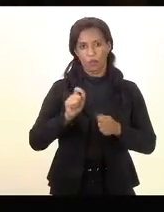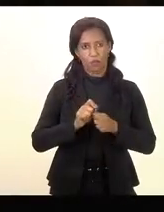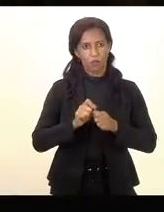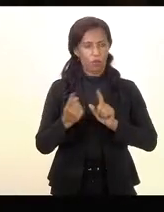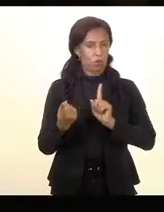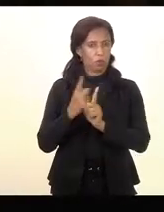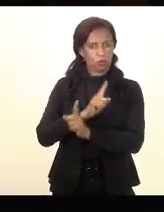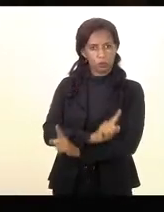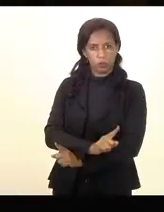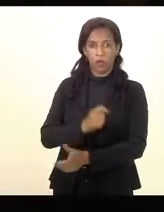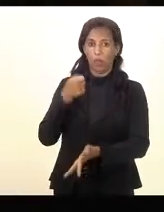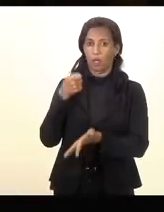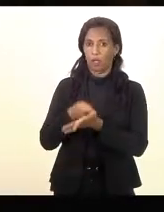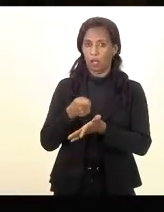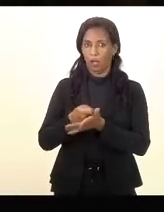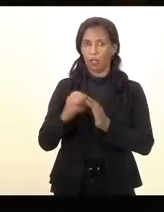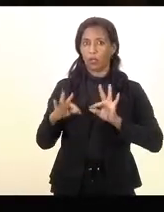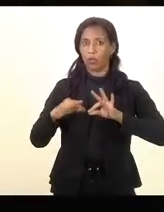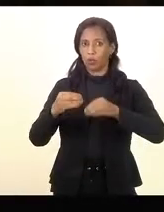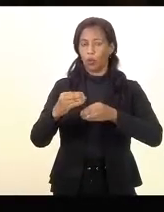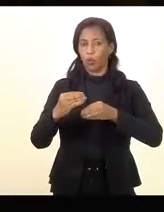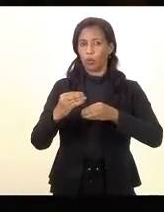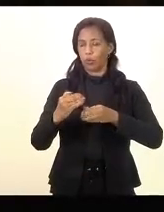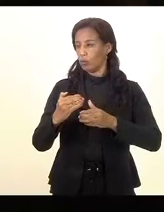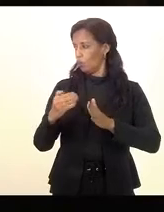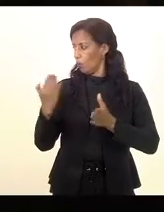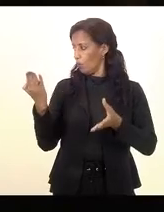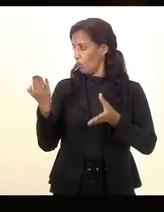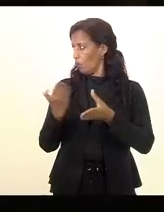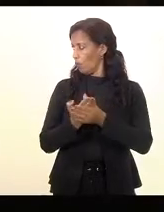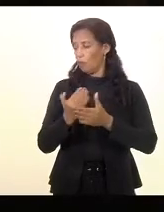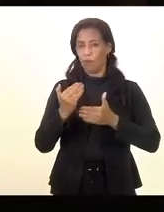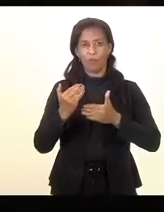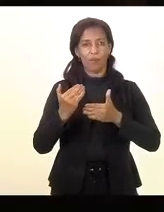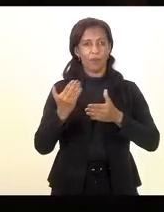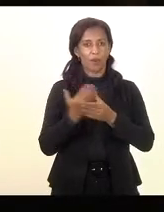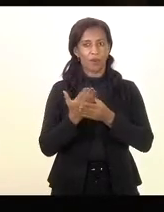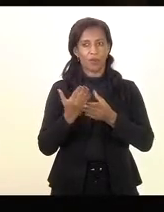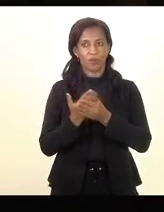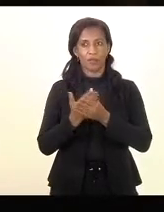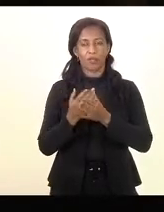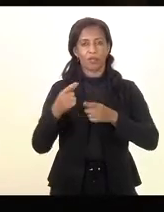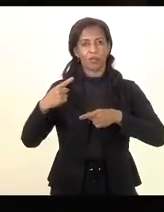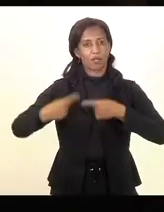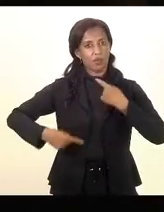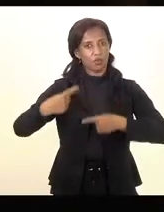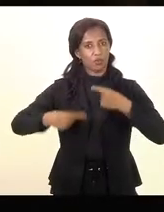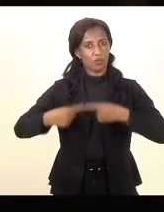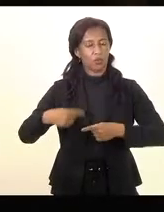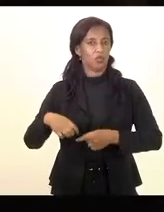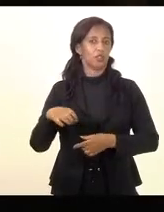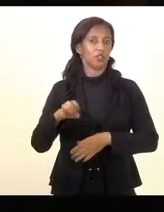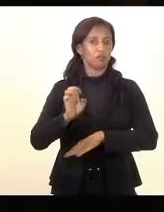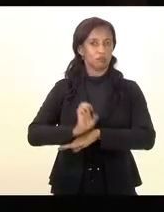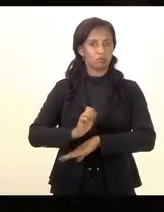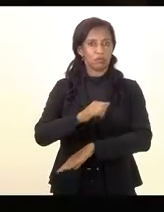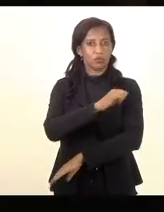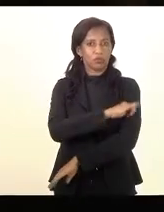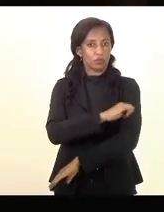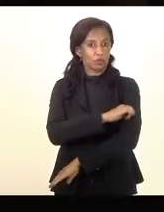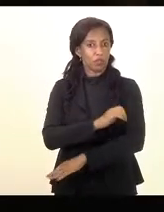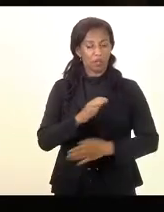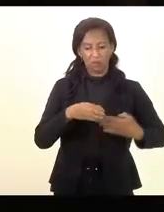contrário garantiu todo um processo de automização das polícias no Rio de Janeiro e não